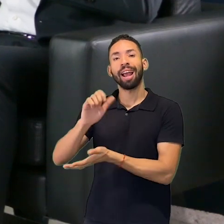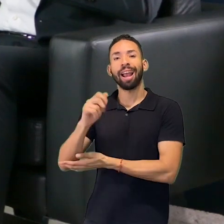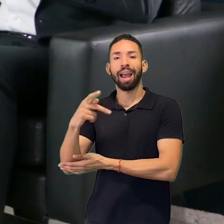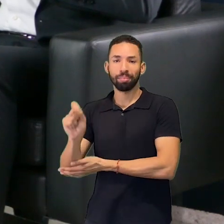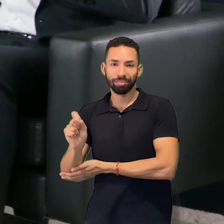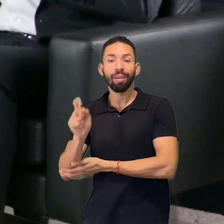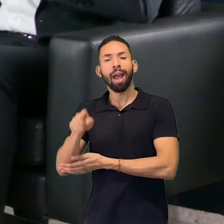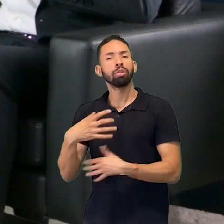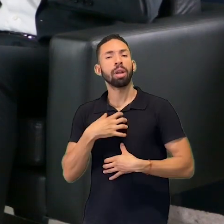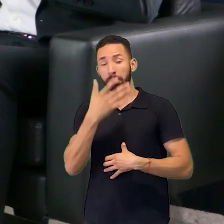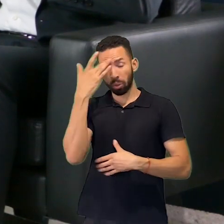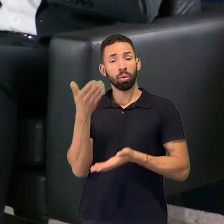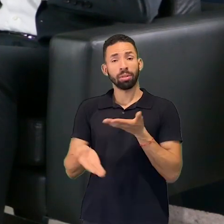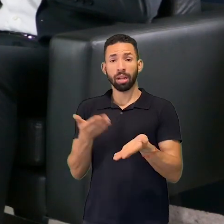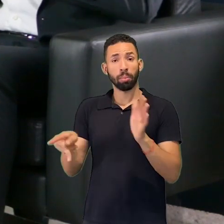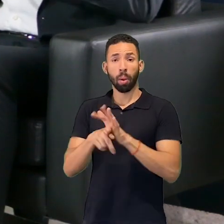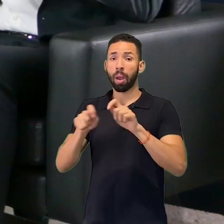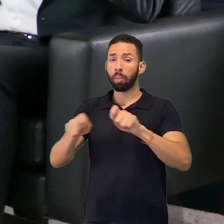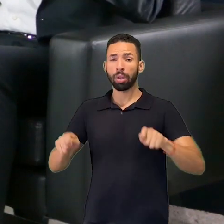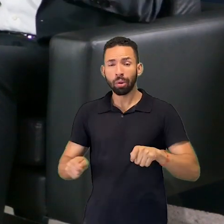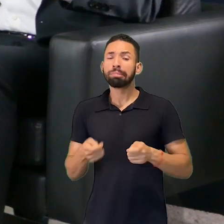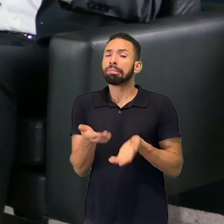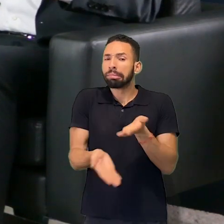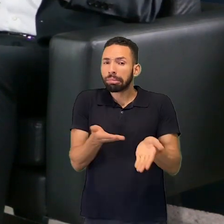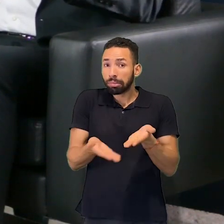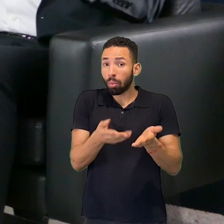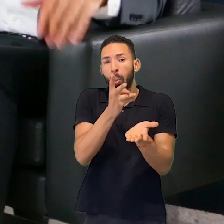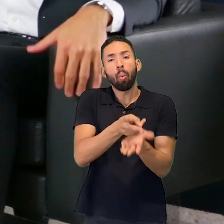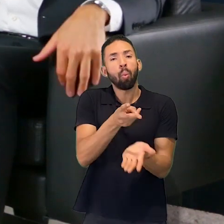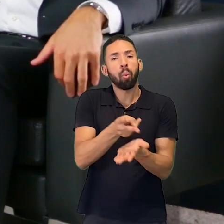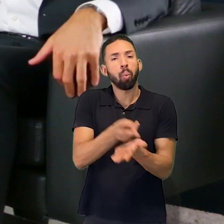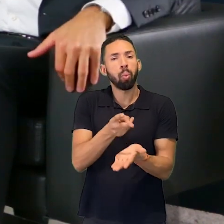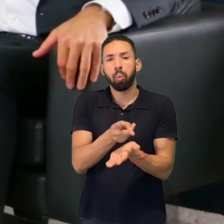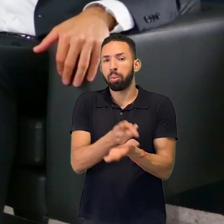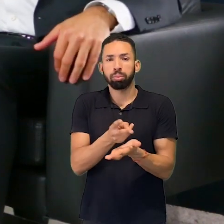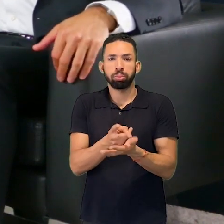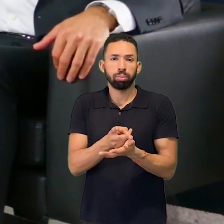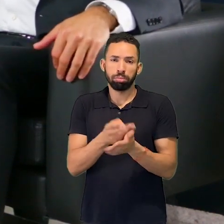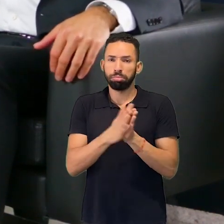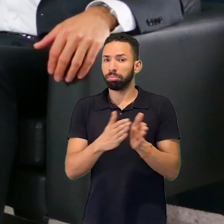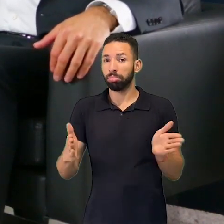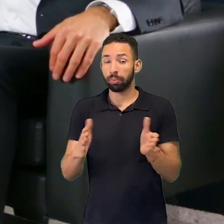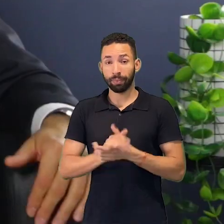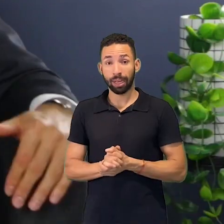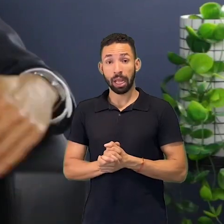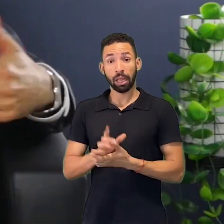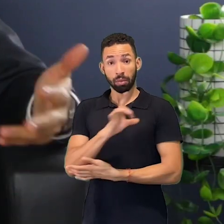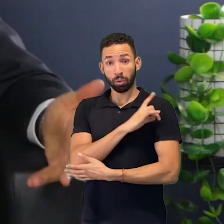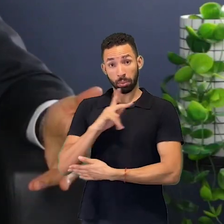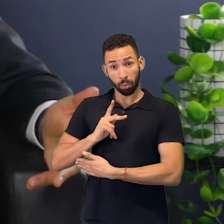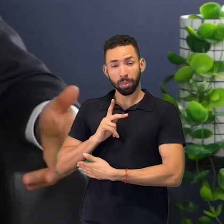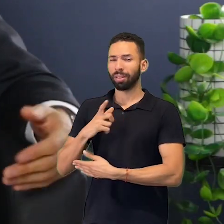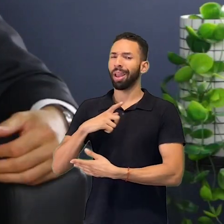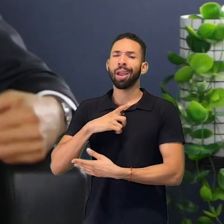CAPS. O CAPS é uma forma que essas pessoas são tratadas de forma ambulatorial e permanecem, né, na sua residência. Então, na